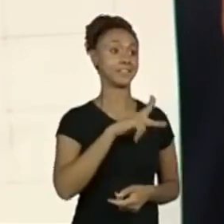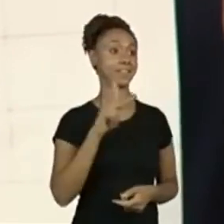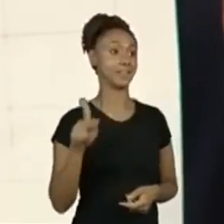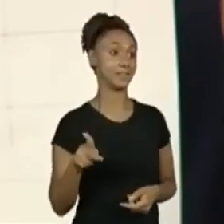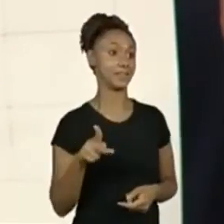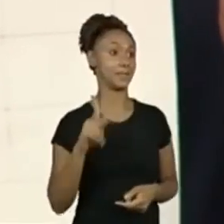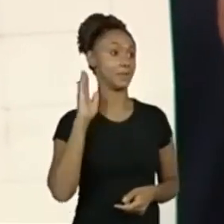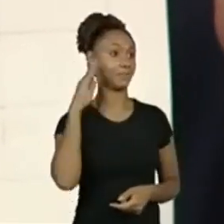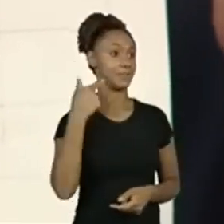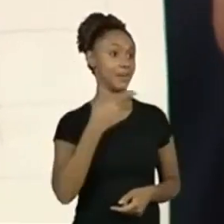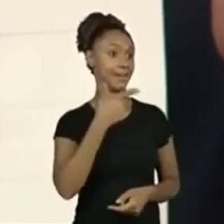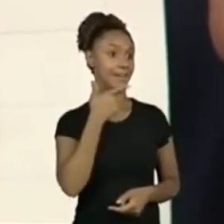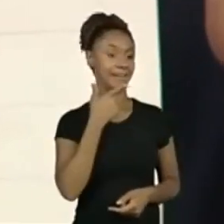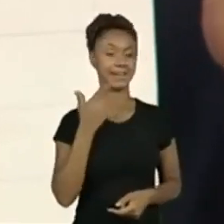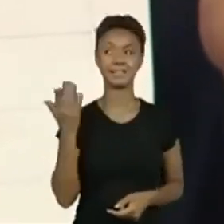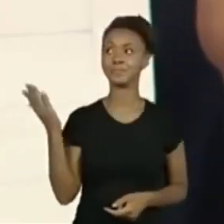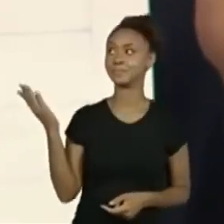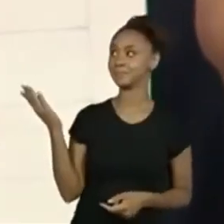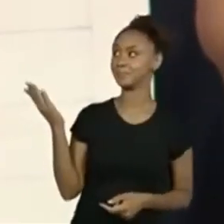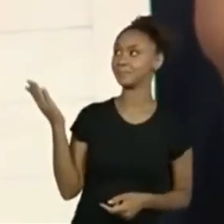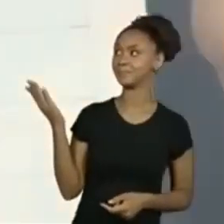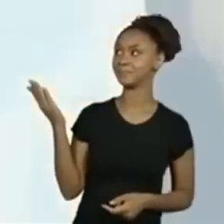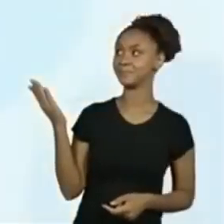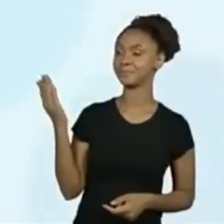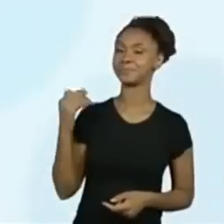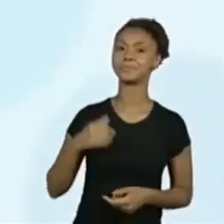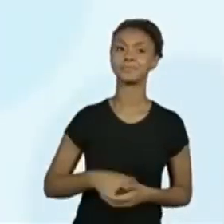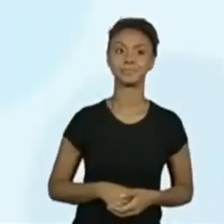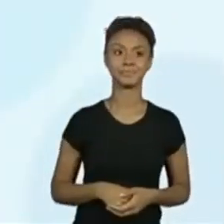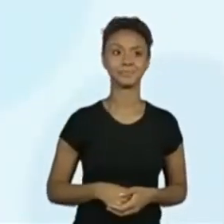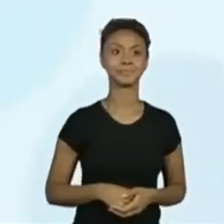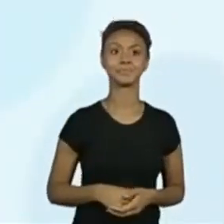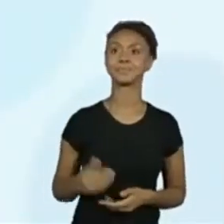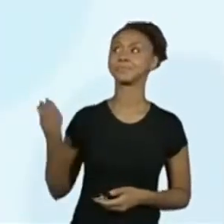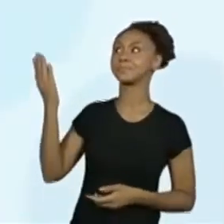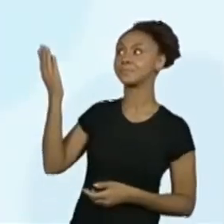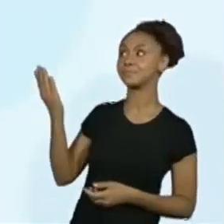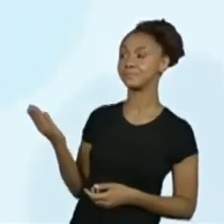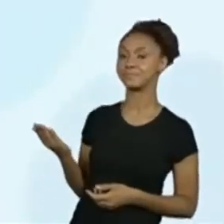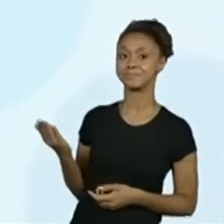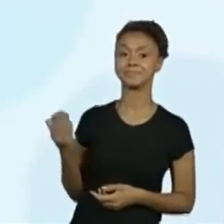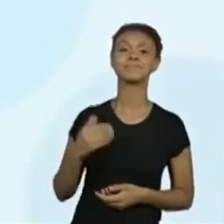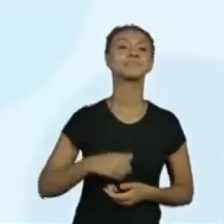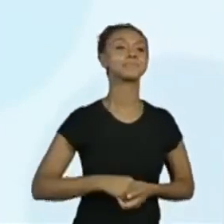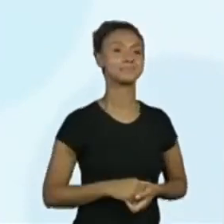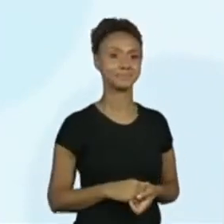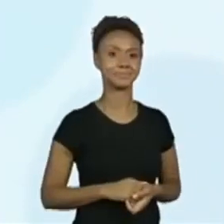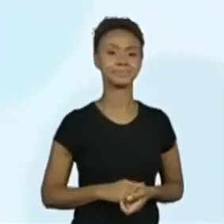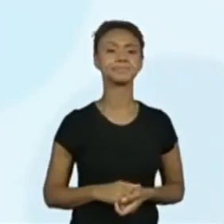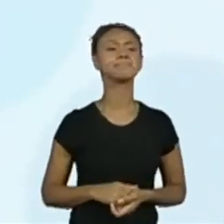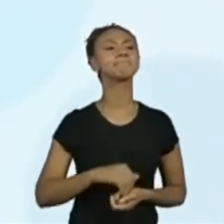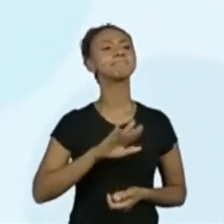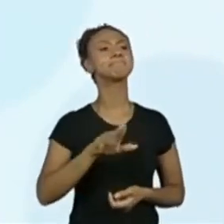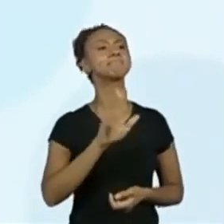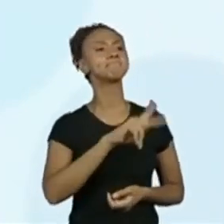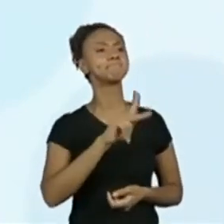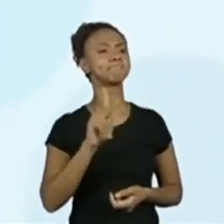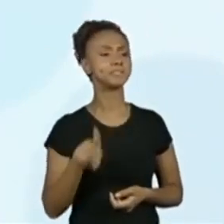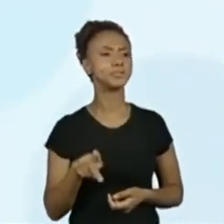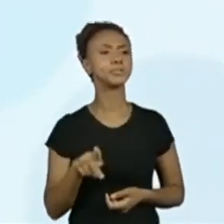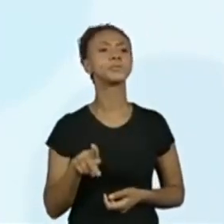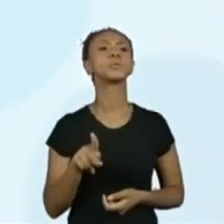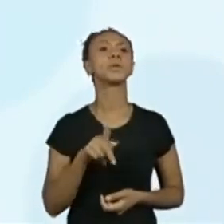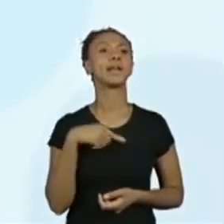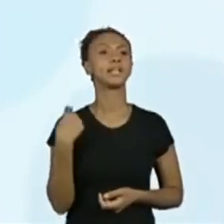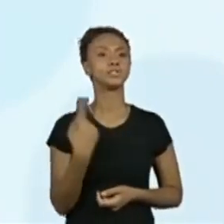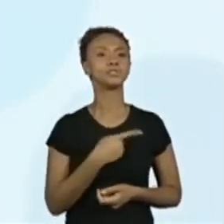minha tabela. A da professora Vivi é muito maior. Isso. Perfeito. Professora Kelly, a gente conversou e a